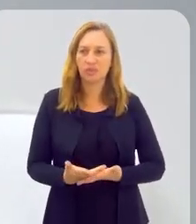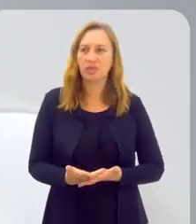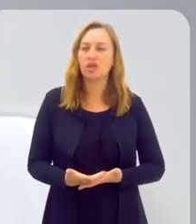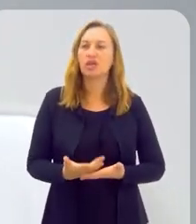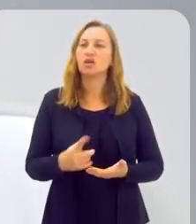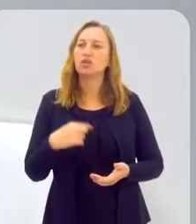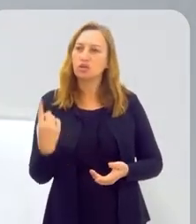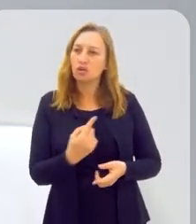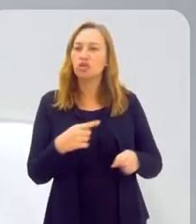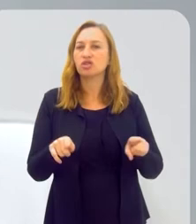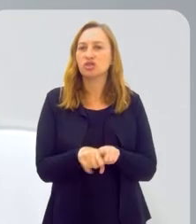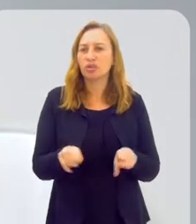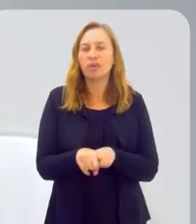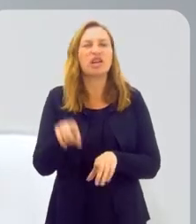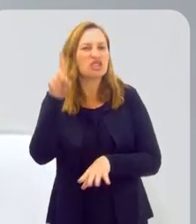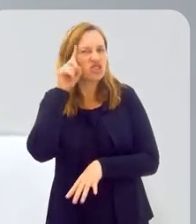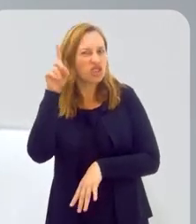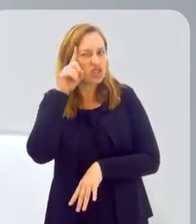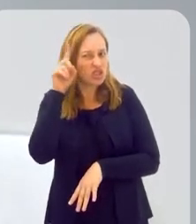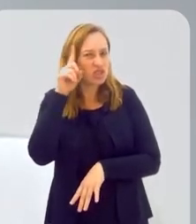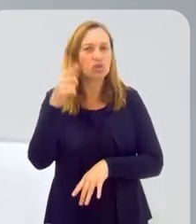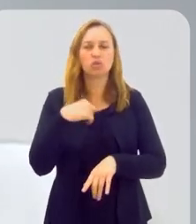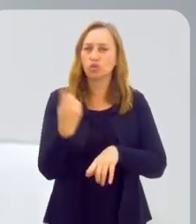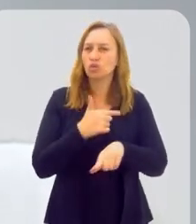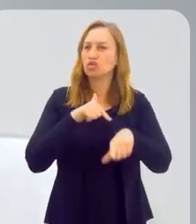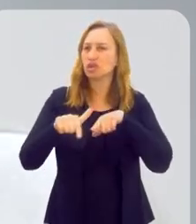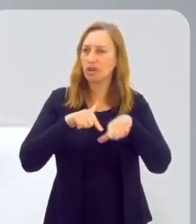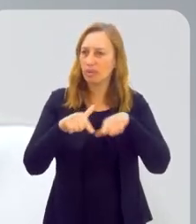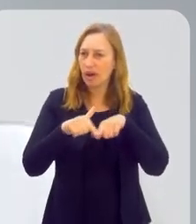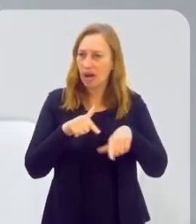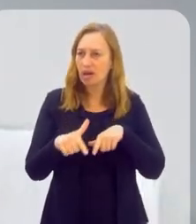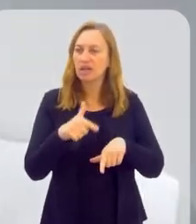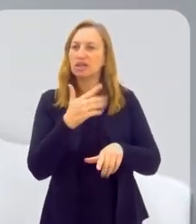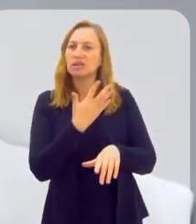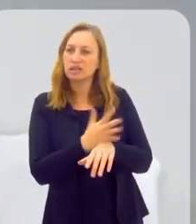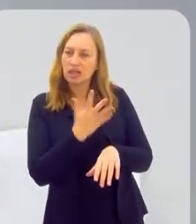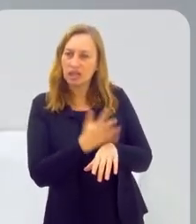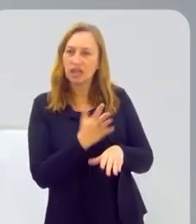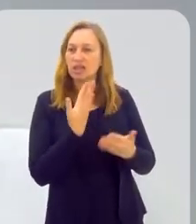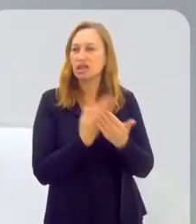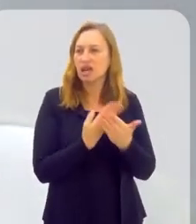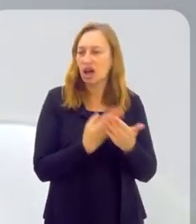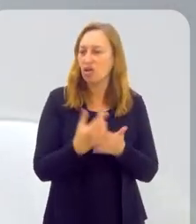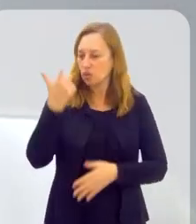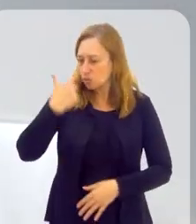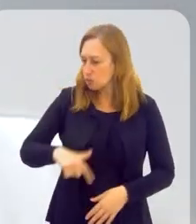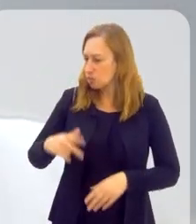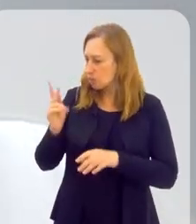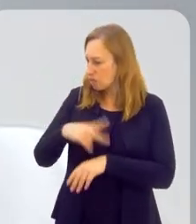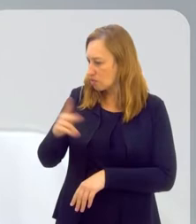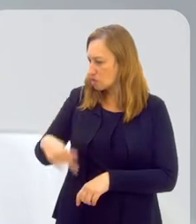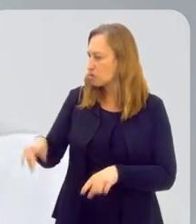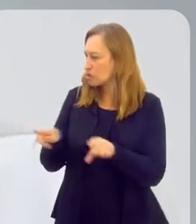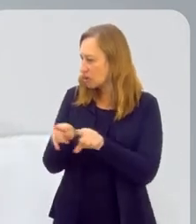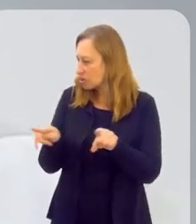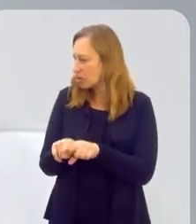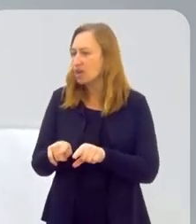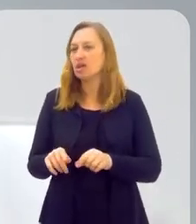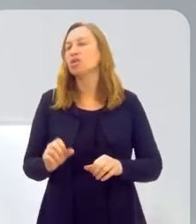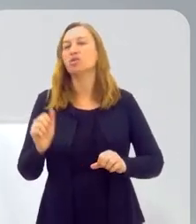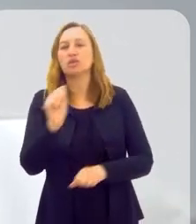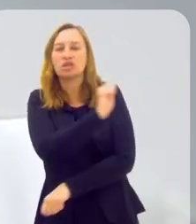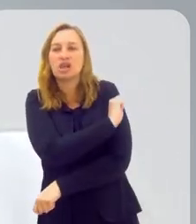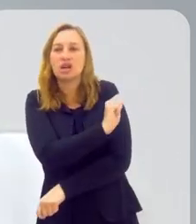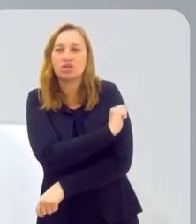passa muito por isso, por nós também no dia-a-dia, no nosso treino, no nosso trabalho, também nas nossas aulas, porque eu também sou professor, nós estimularmos